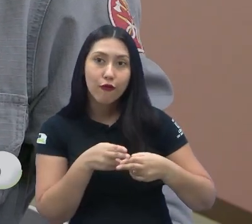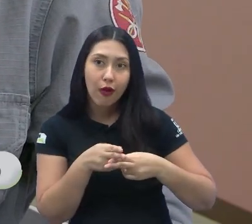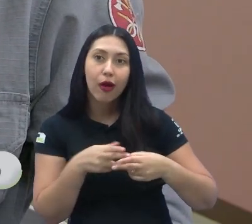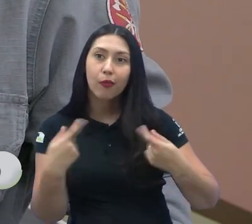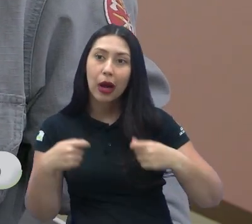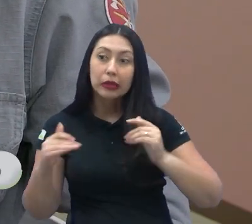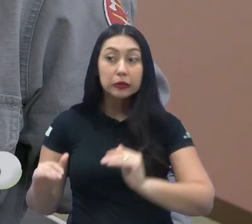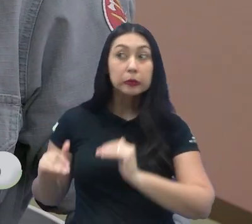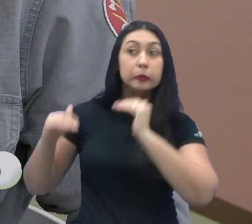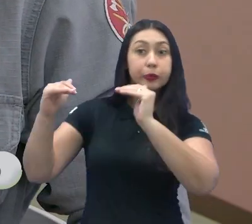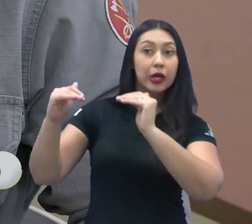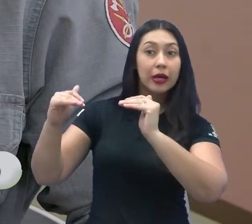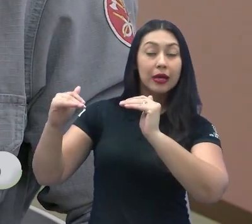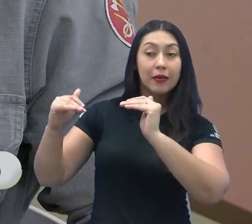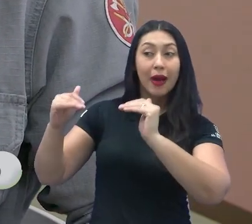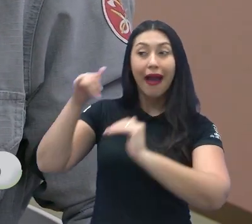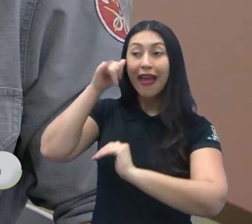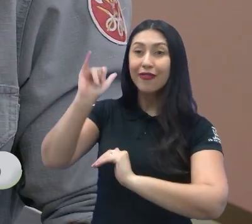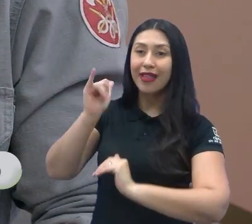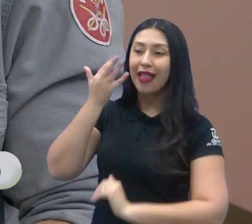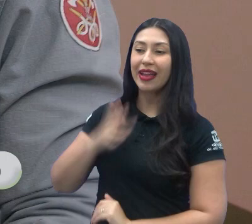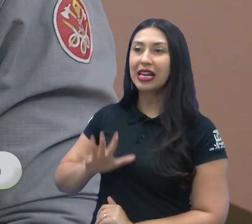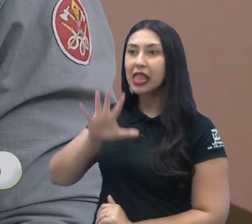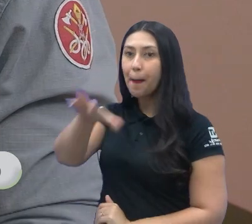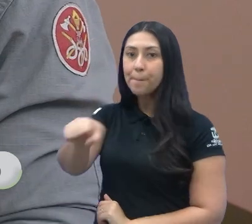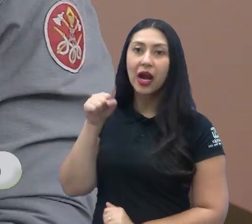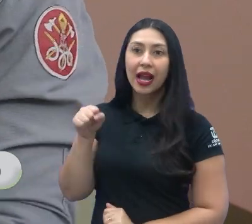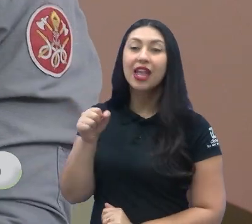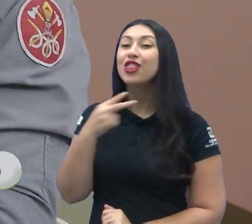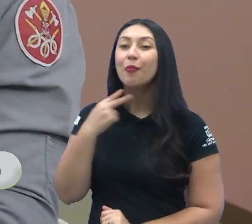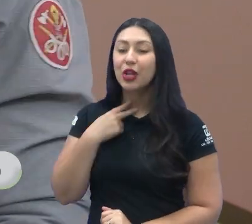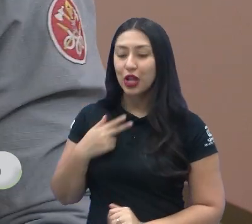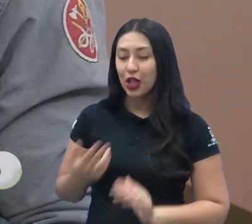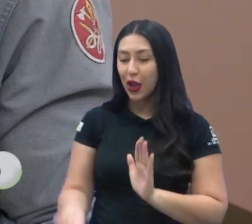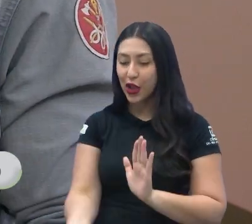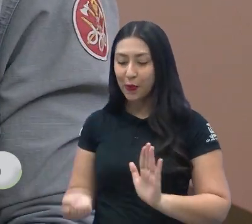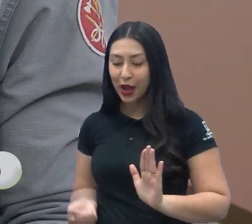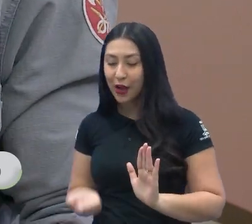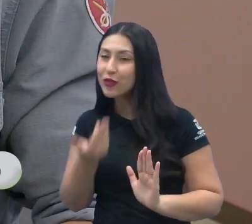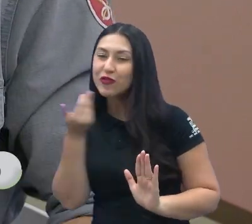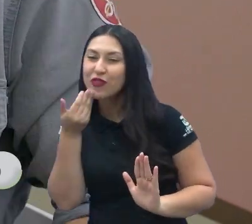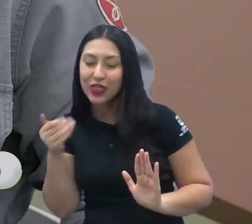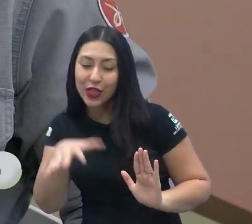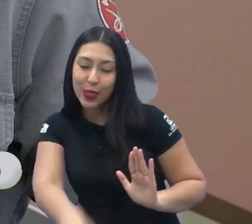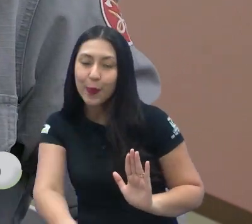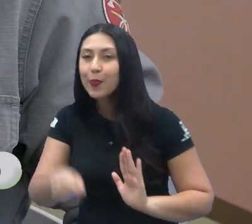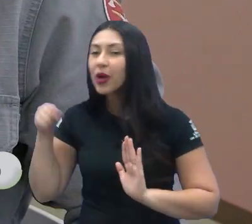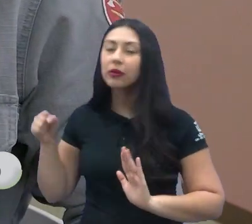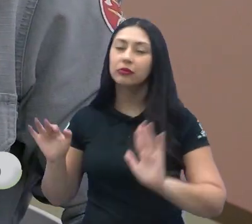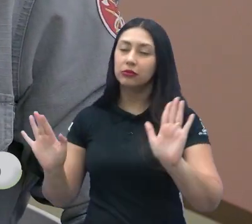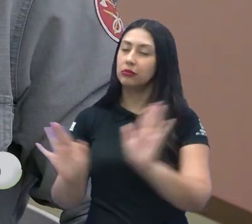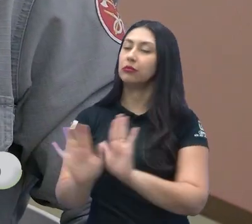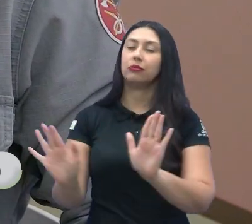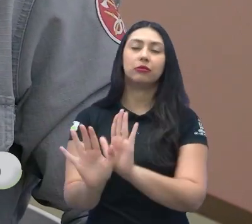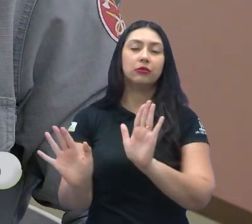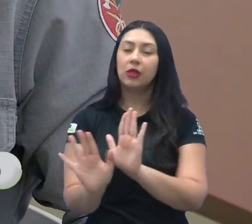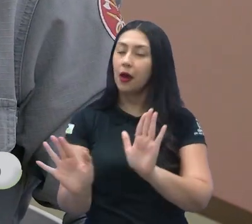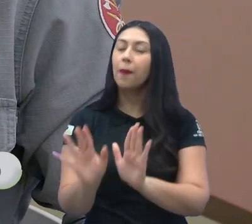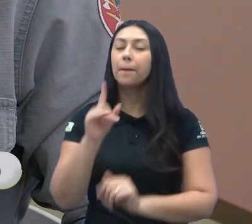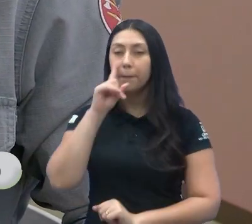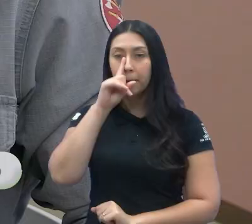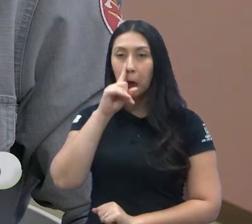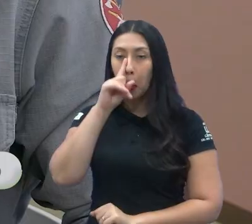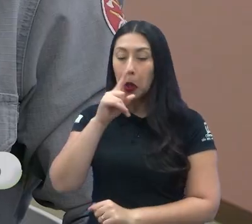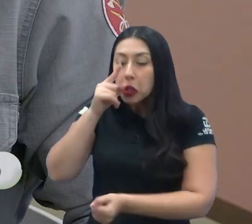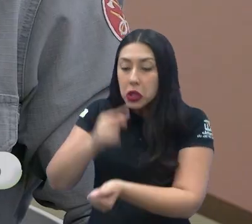criança sozinha ela não tem acesso. Então não vai deixar na gaveta mais baixa, onde a criança pode ali abrir e acabar pegando essa faca e se machucando, se